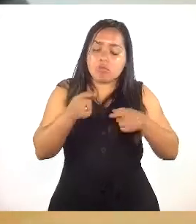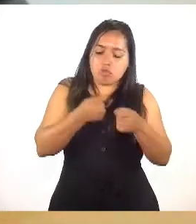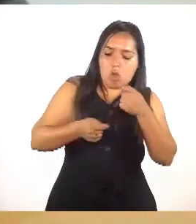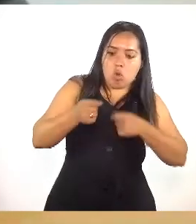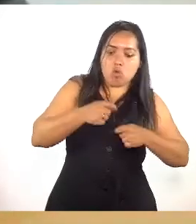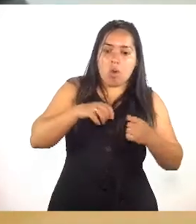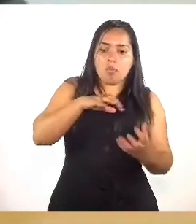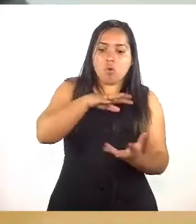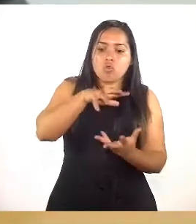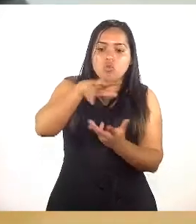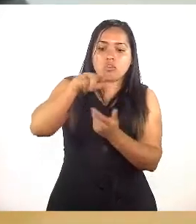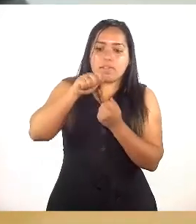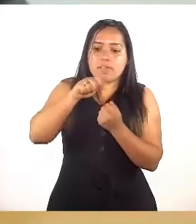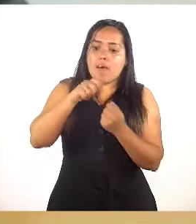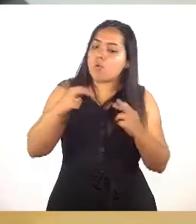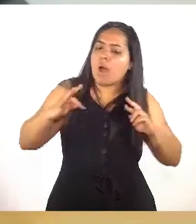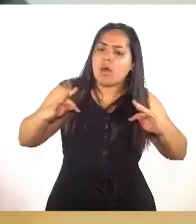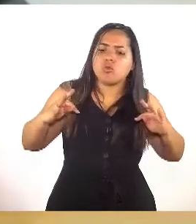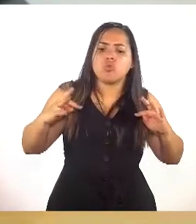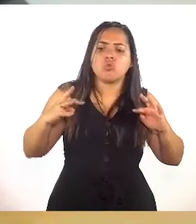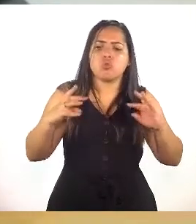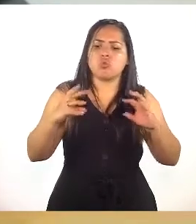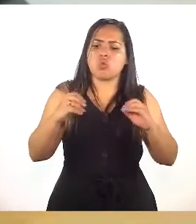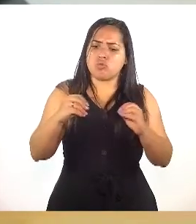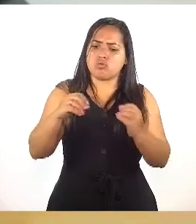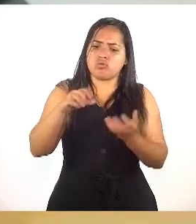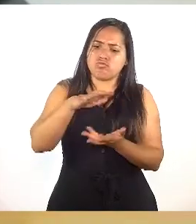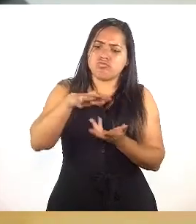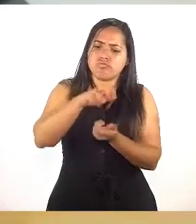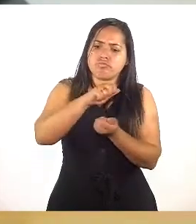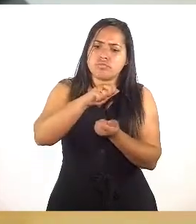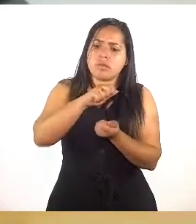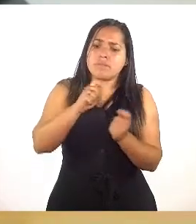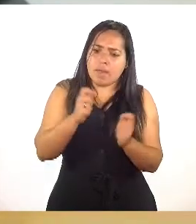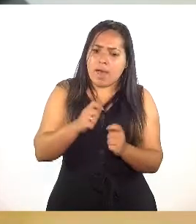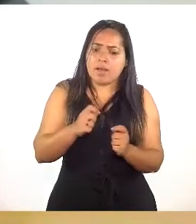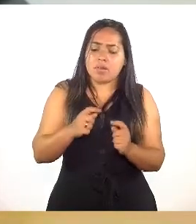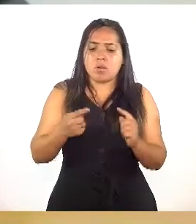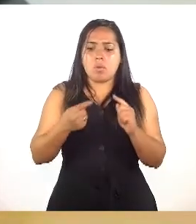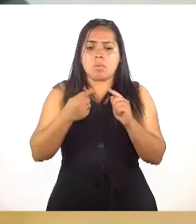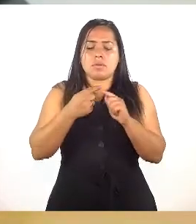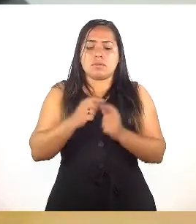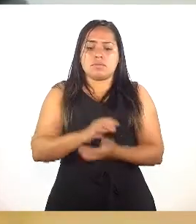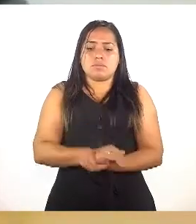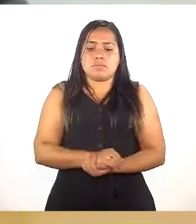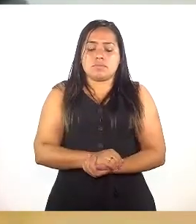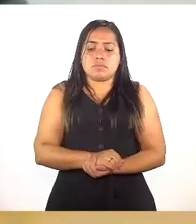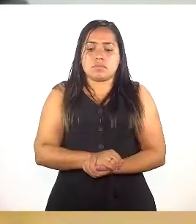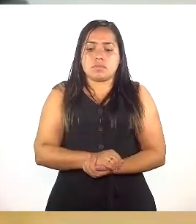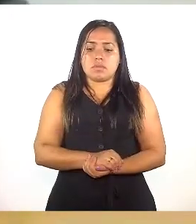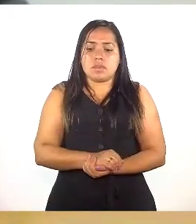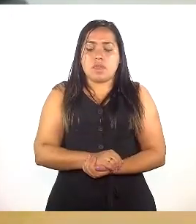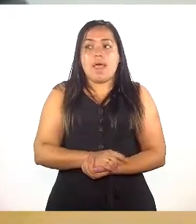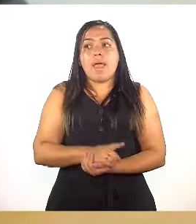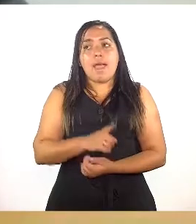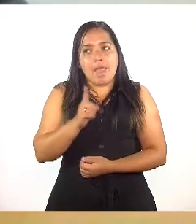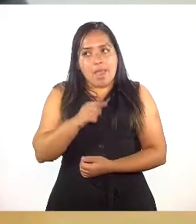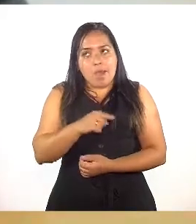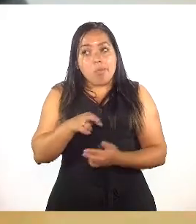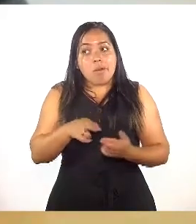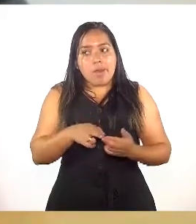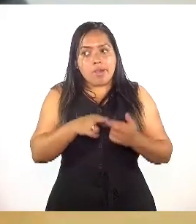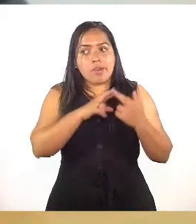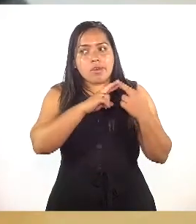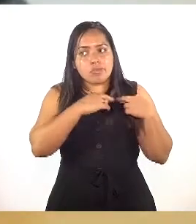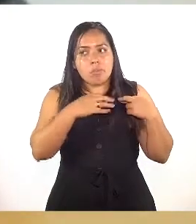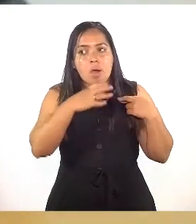todos, preservando dignidade, solidariedade e justiça social. Essa é a grande missão de uma agência